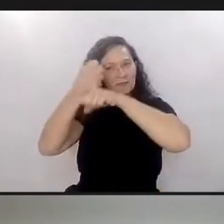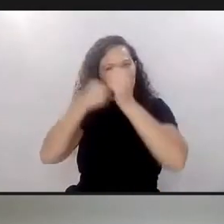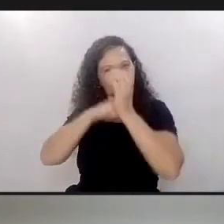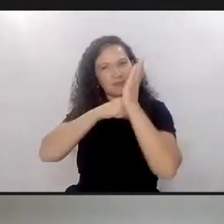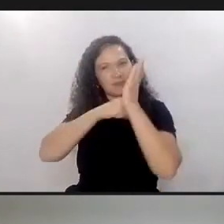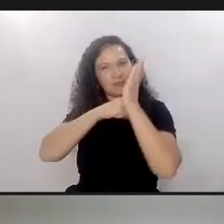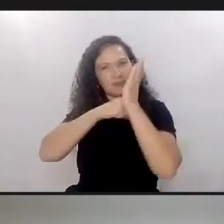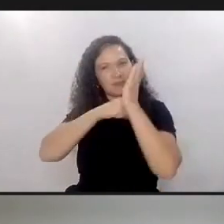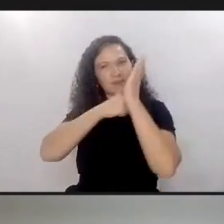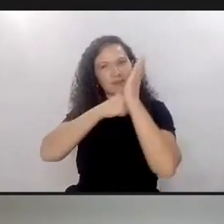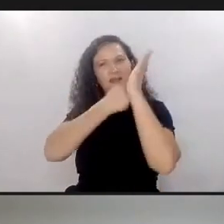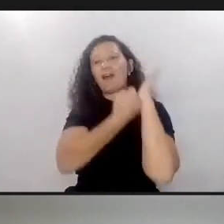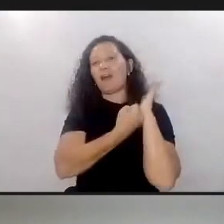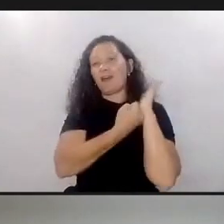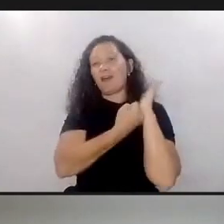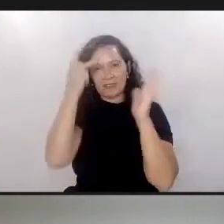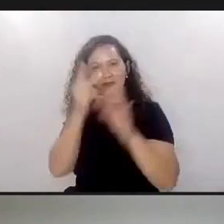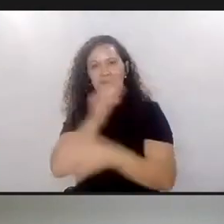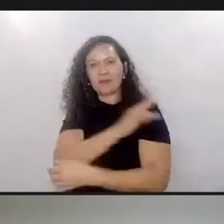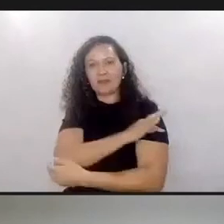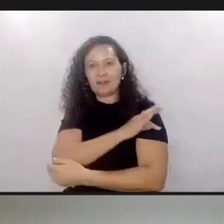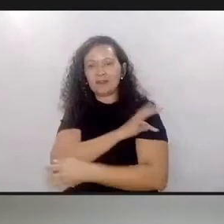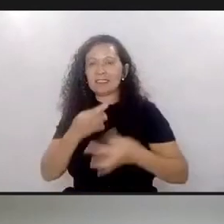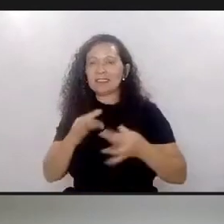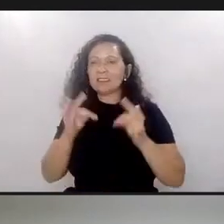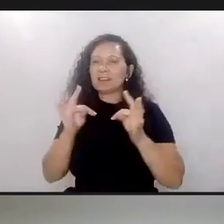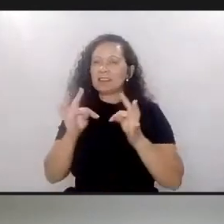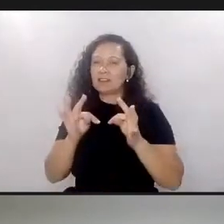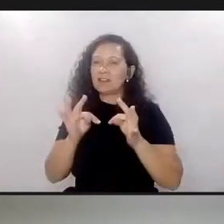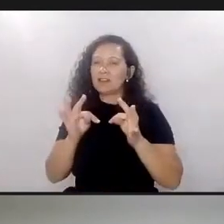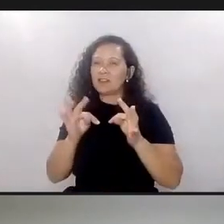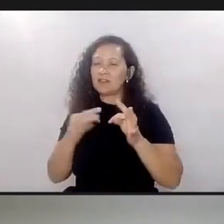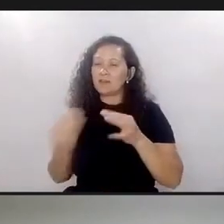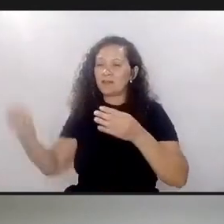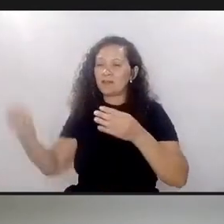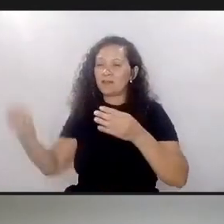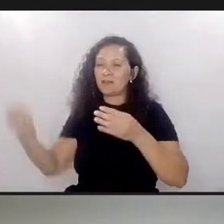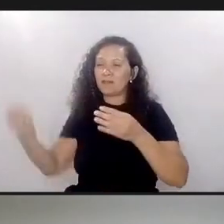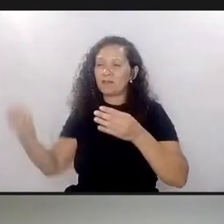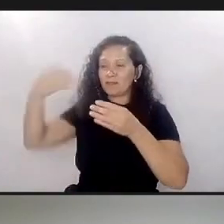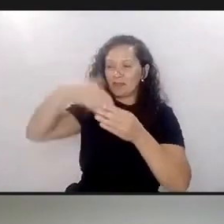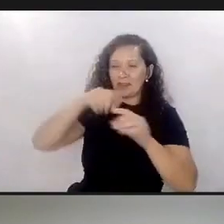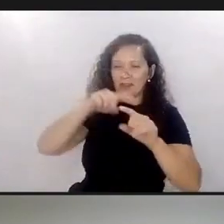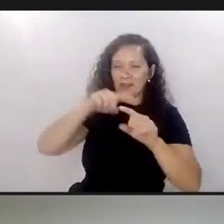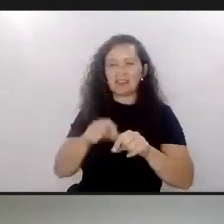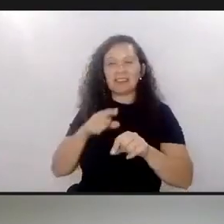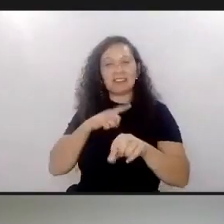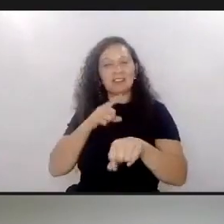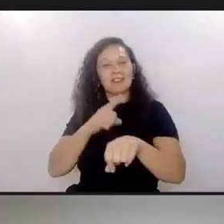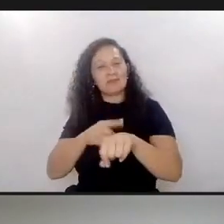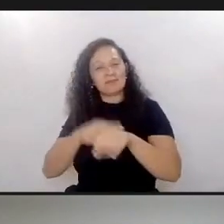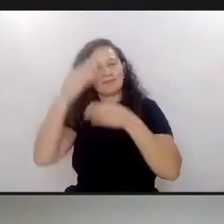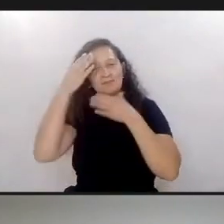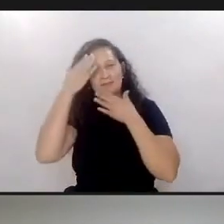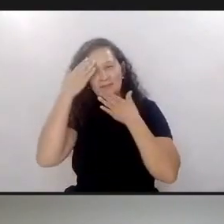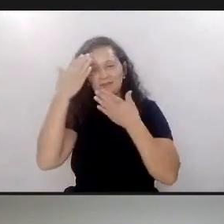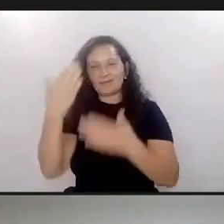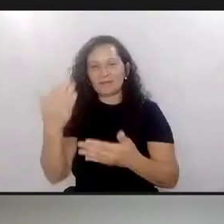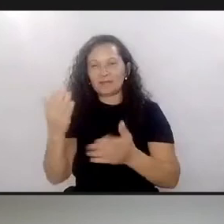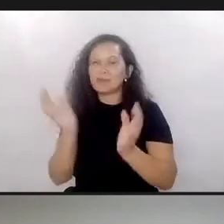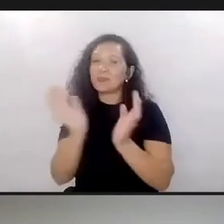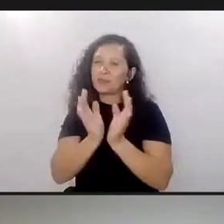vai teletransportar vocês aqui para a sala, e a gente vai ter esse momento de agradecimento coletivo e a oportunidade do